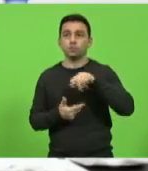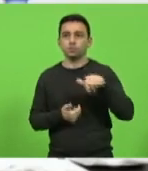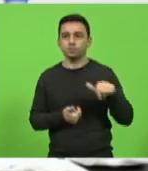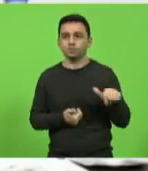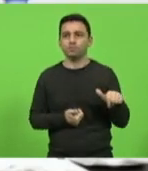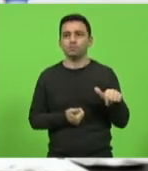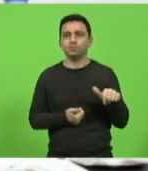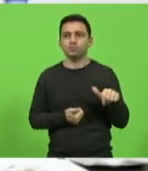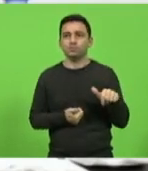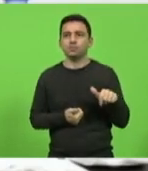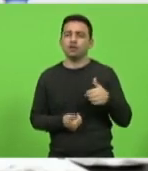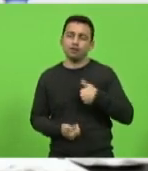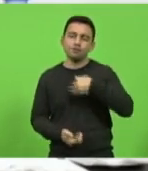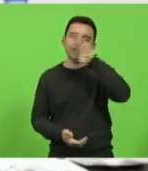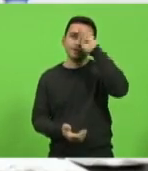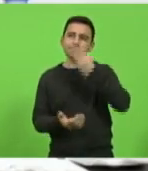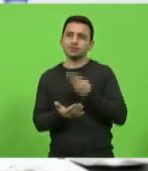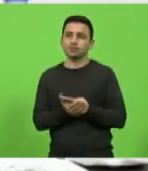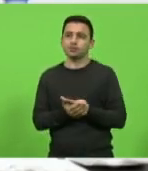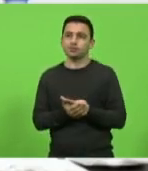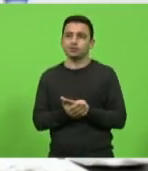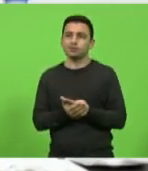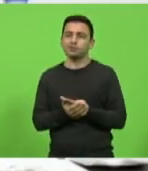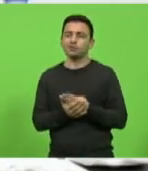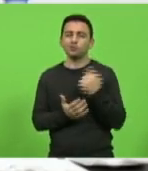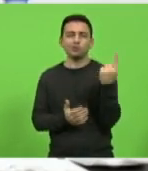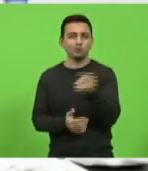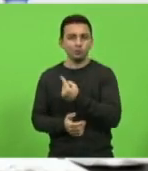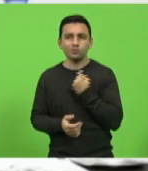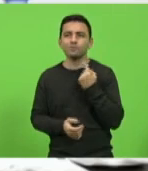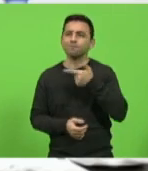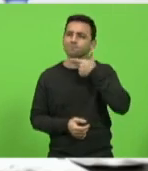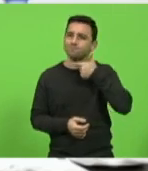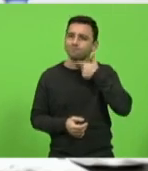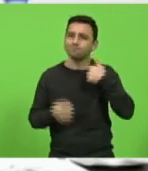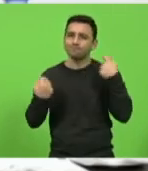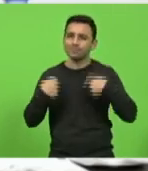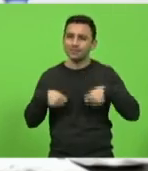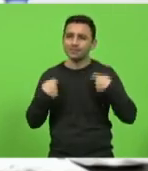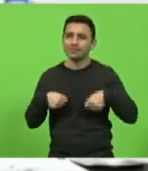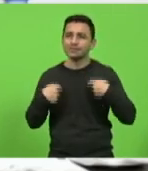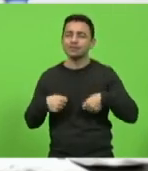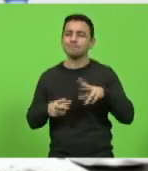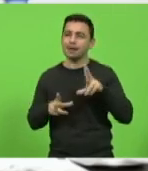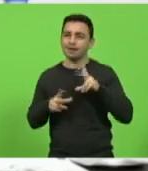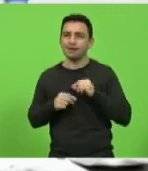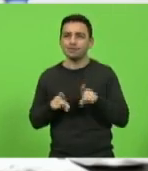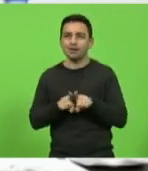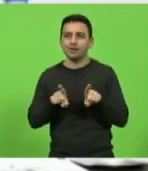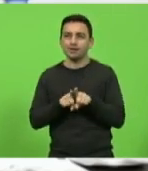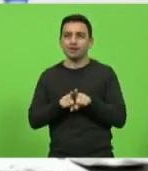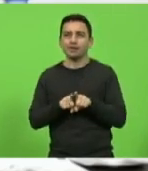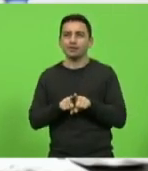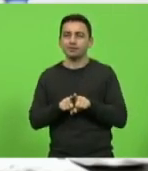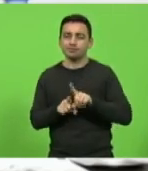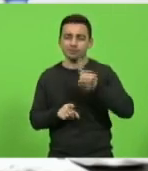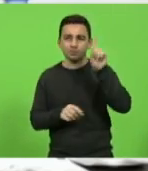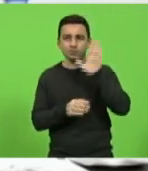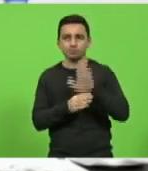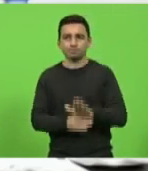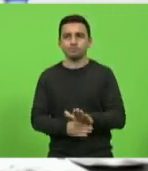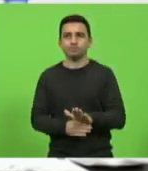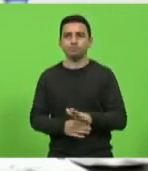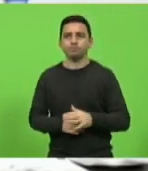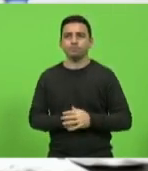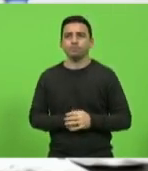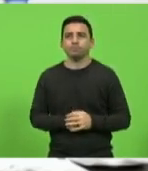Acre e creio que é isso que todos desejam precisão e merece e que assim Deus nos ajude